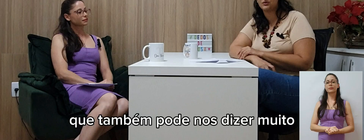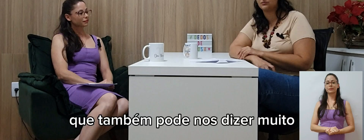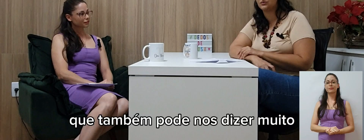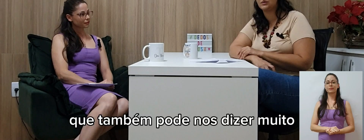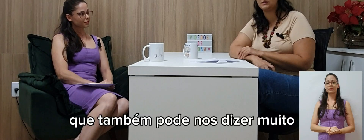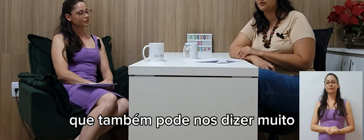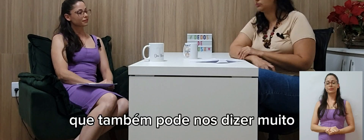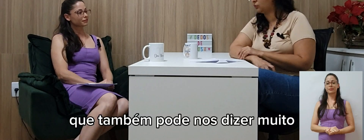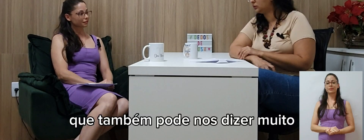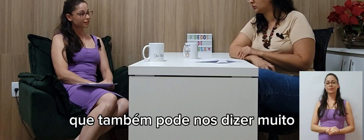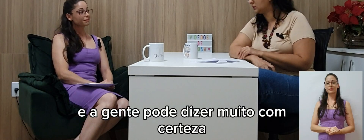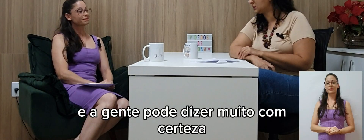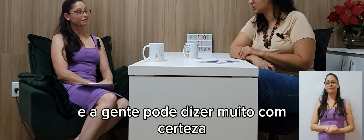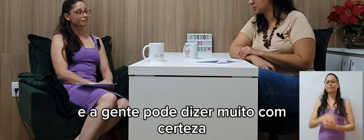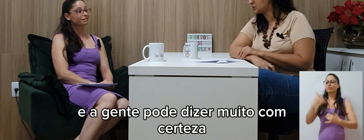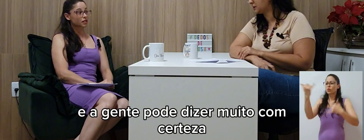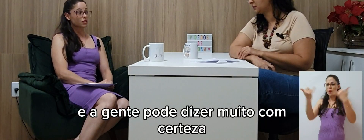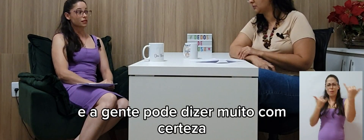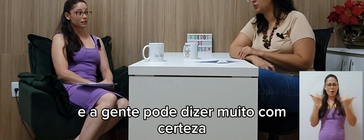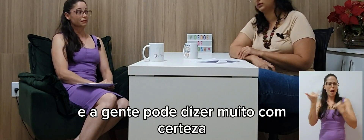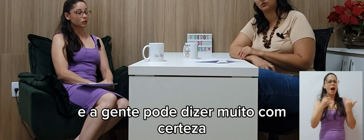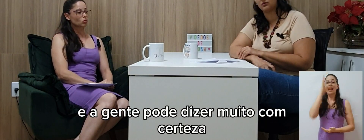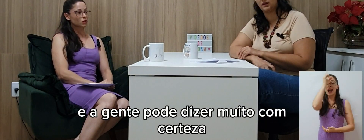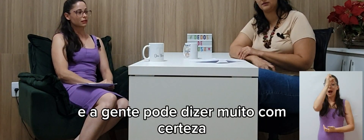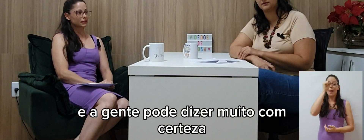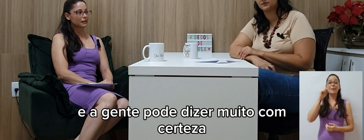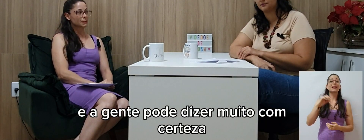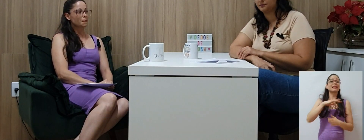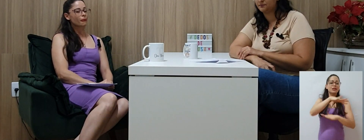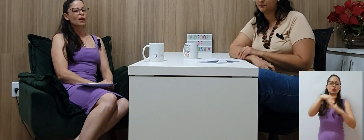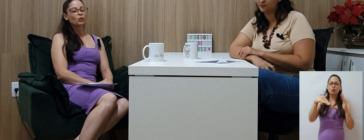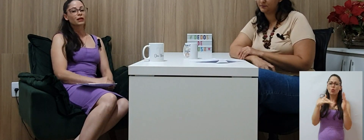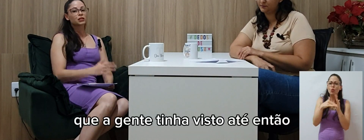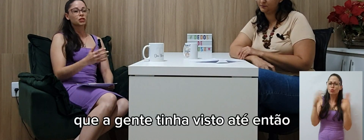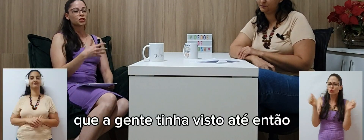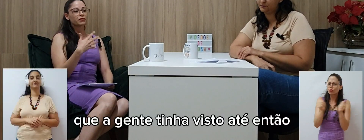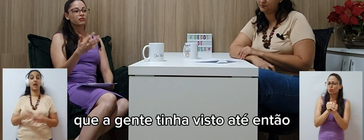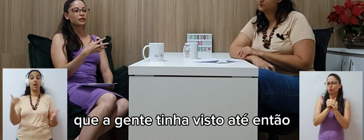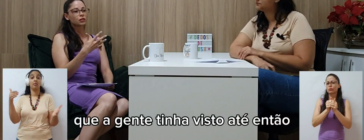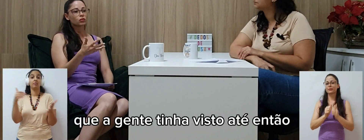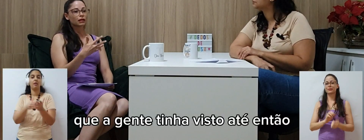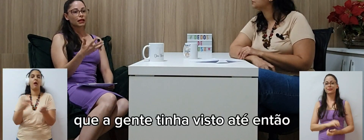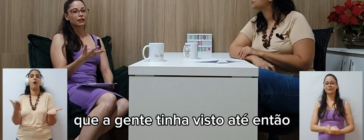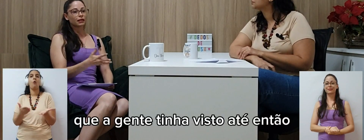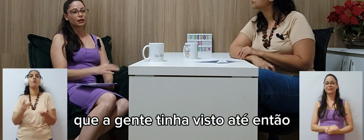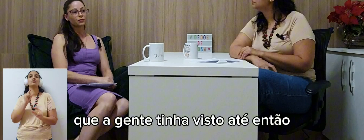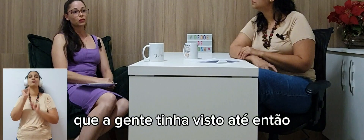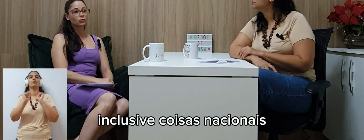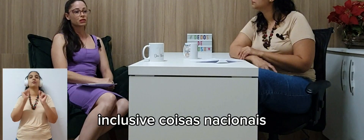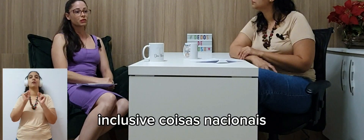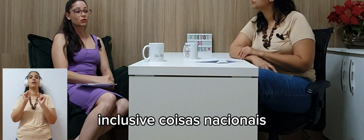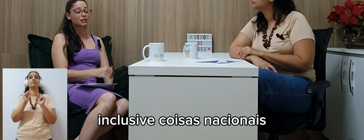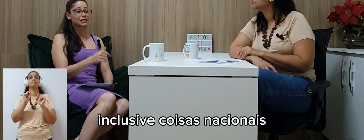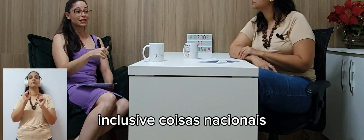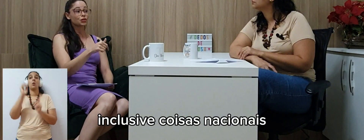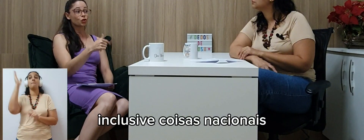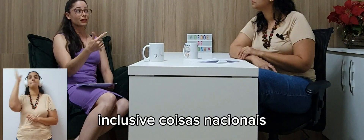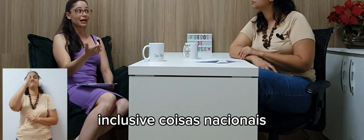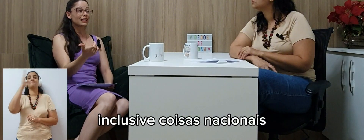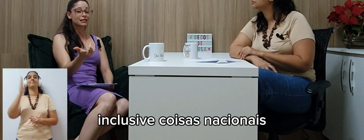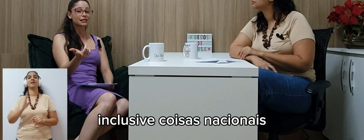também pode nos dizer muito, e a gente pode aprender muito com certeza. O que a gente tinha visto até então, inclusive em